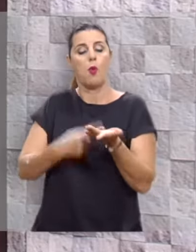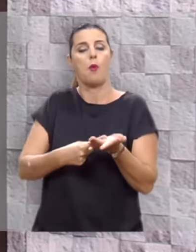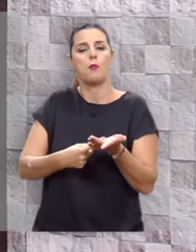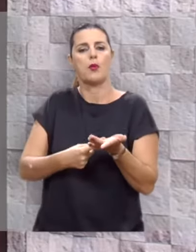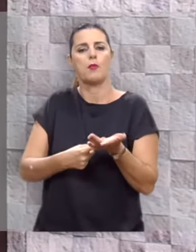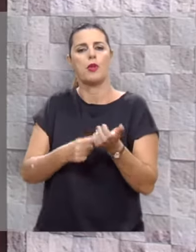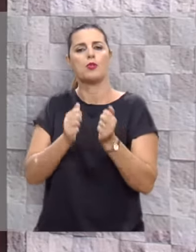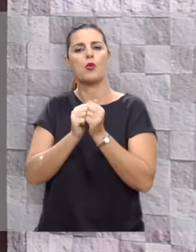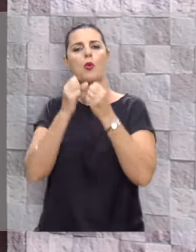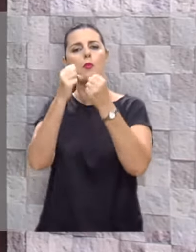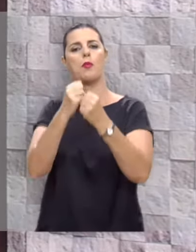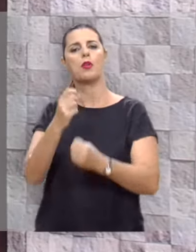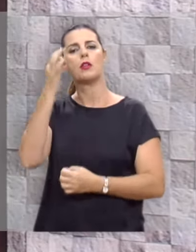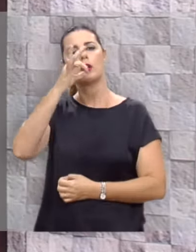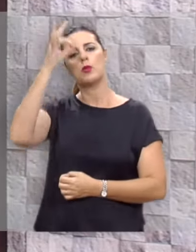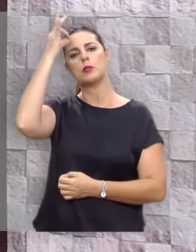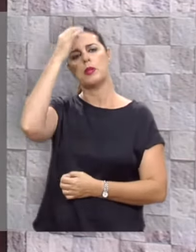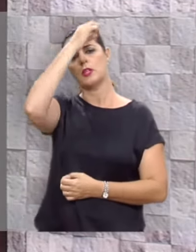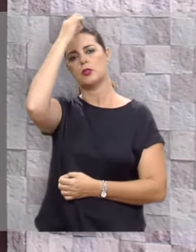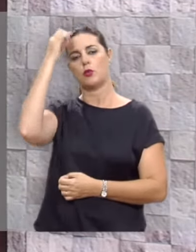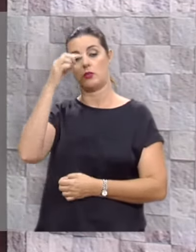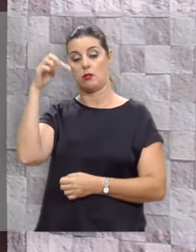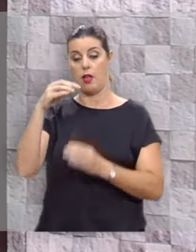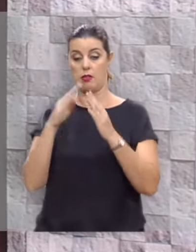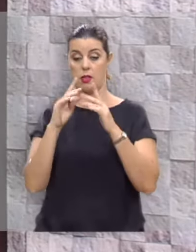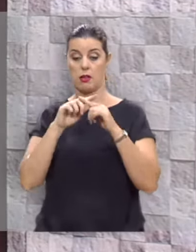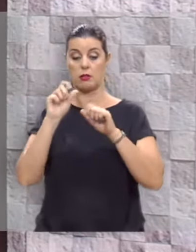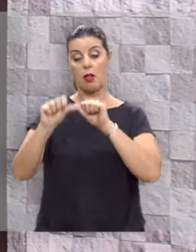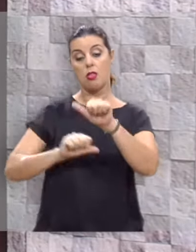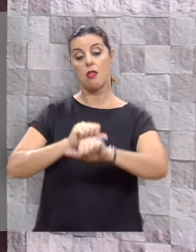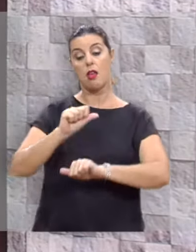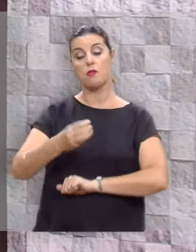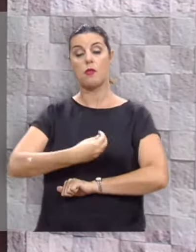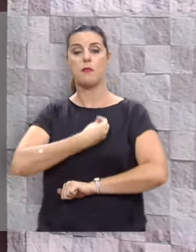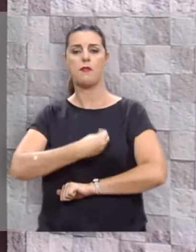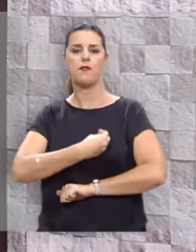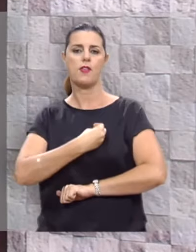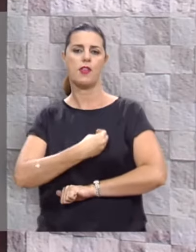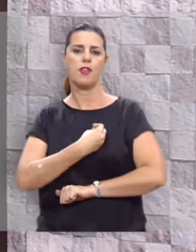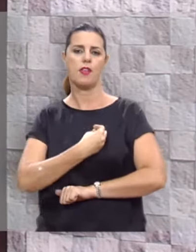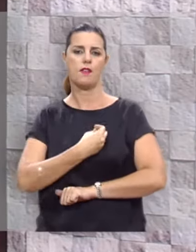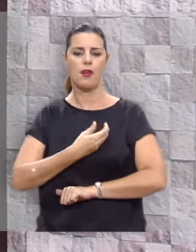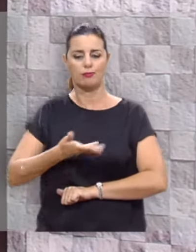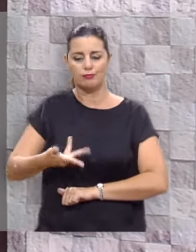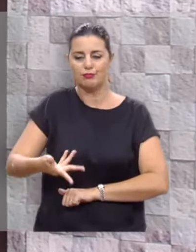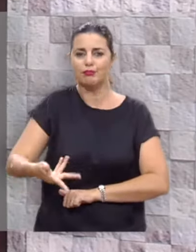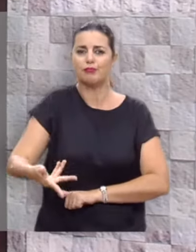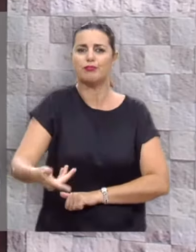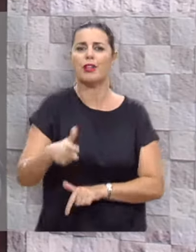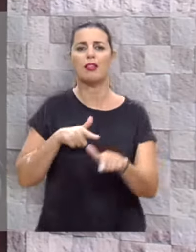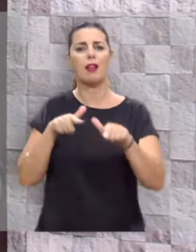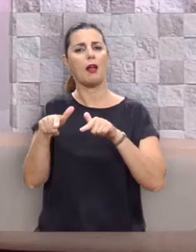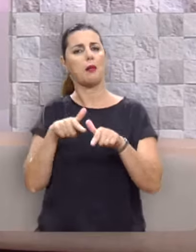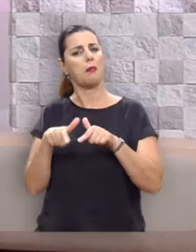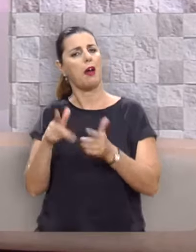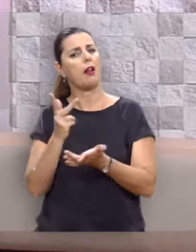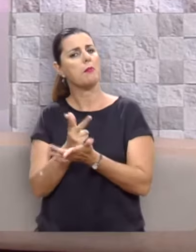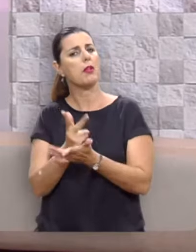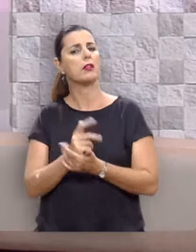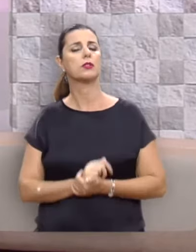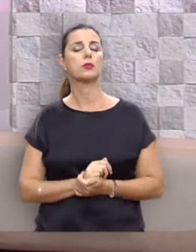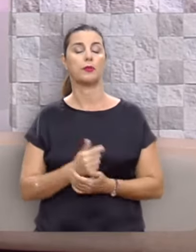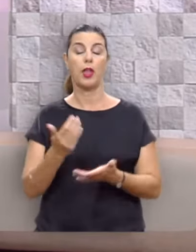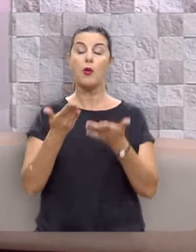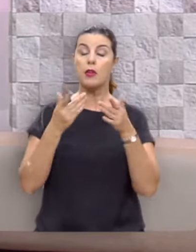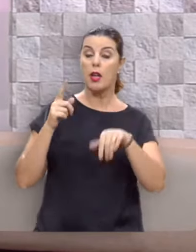pelo poder do Espírito Santo. E esta igreja se torna uma igreja viva, dinâmica e operosa. Eu